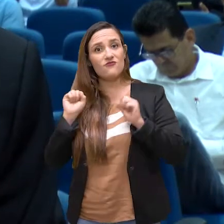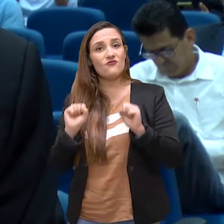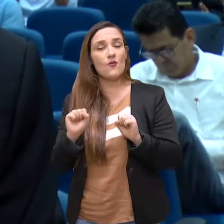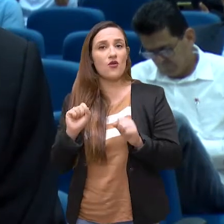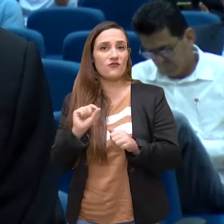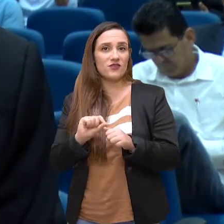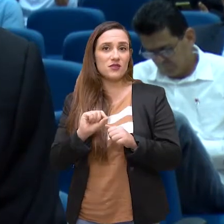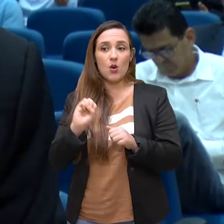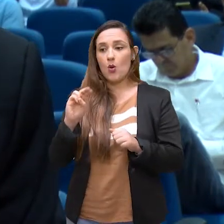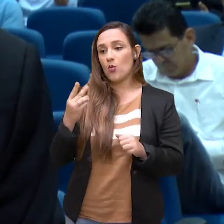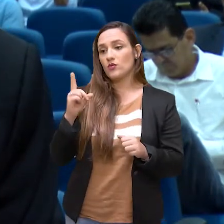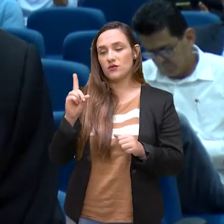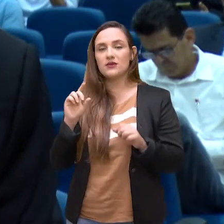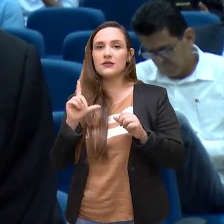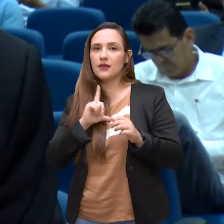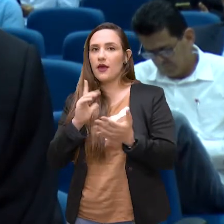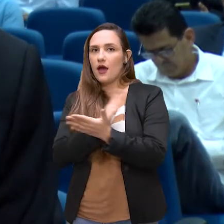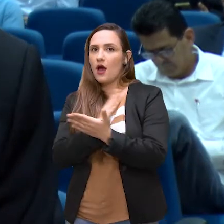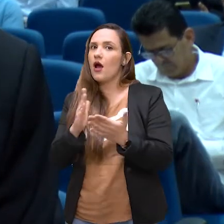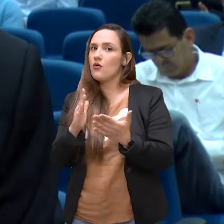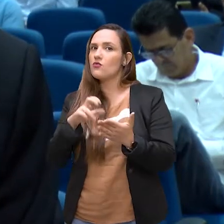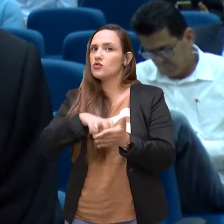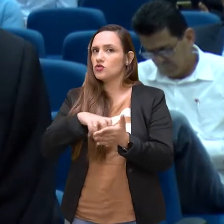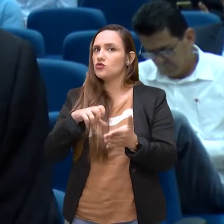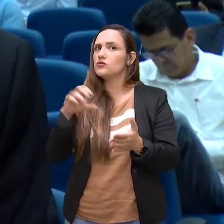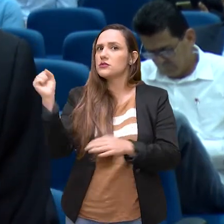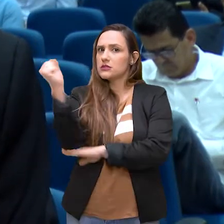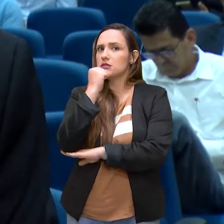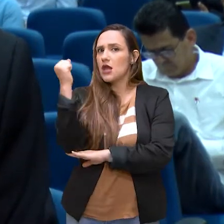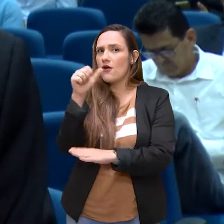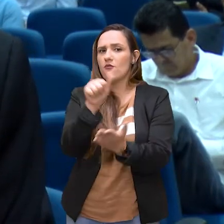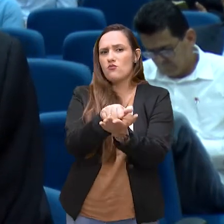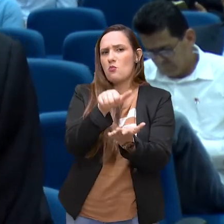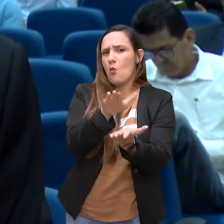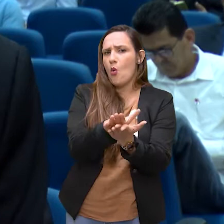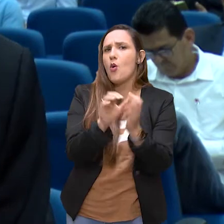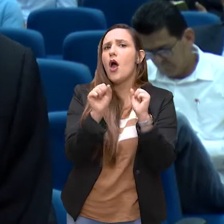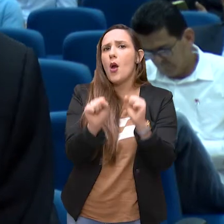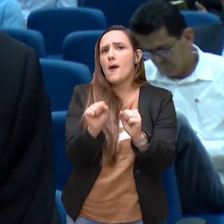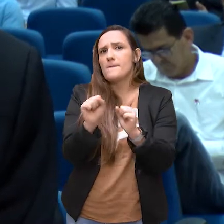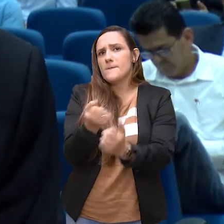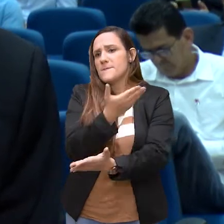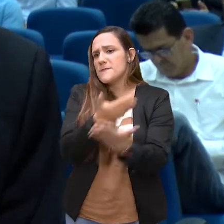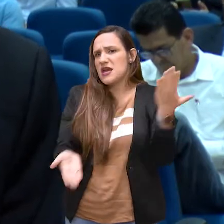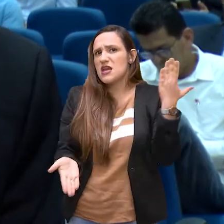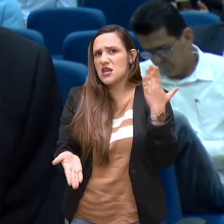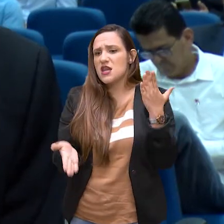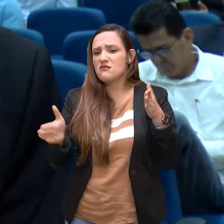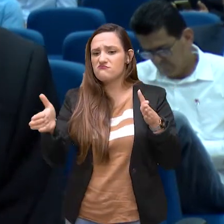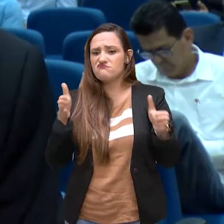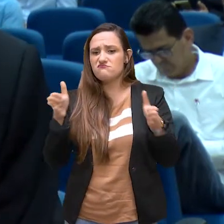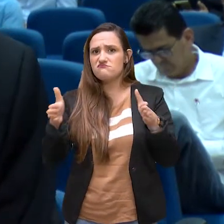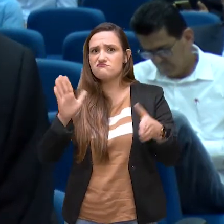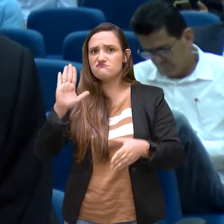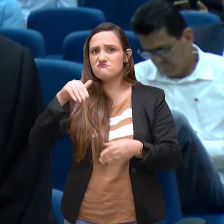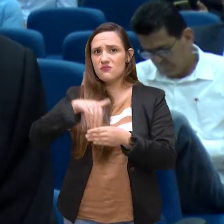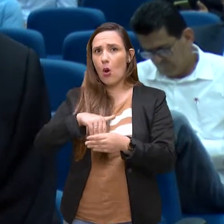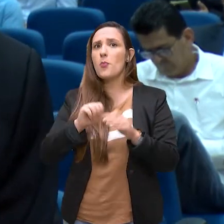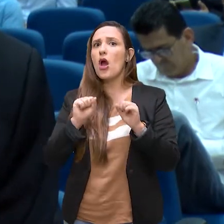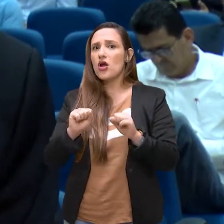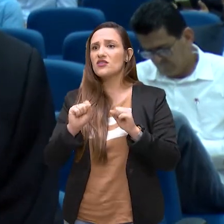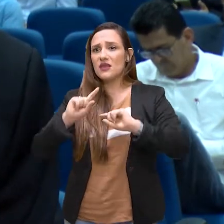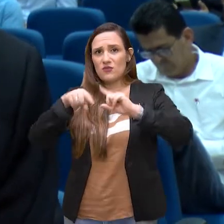que podem gerar sanções graves, como multa, como até cassações de mandatos e,